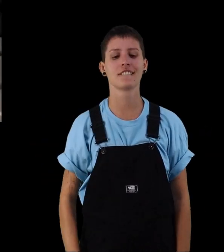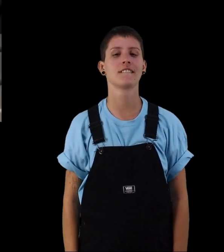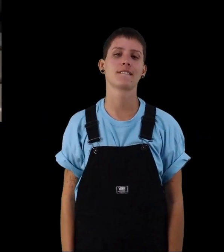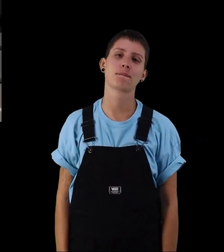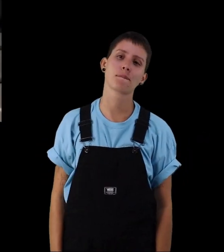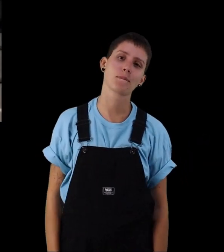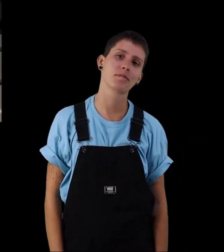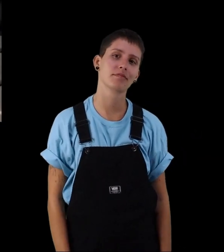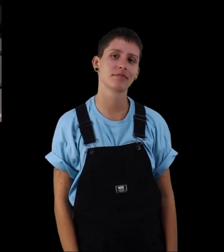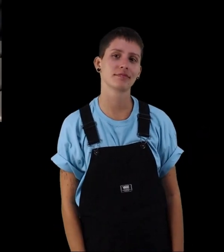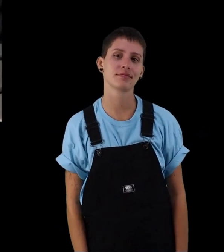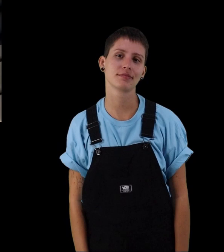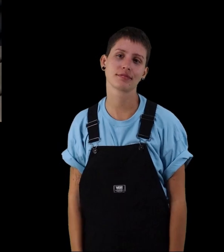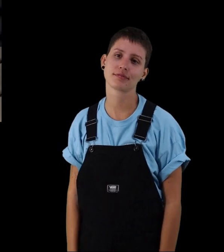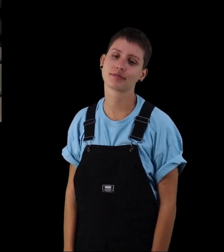cozinha.